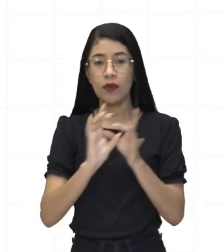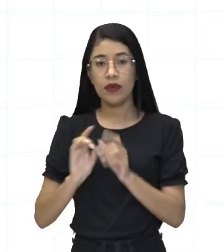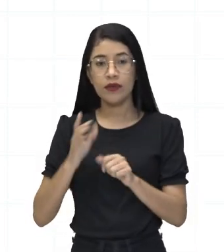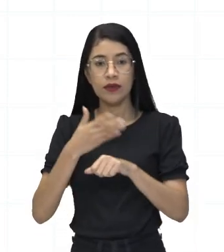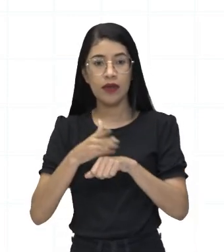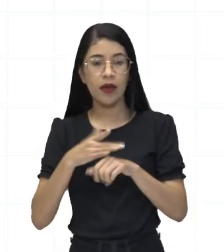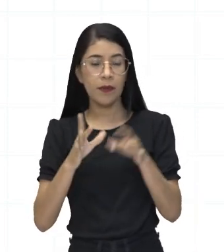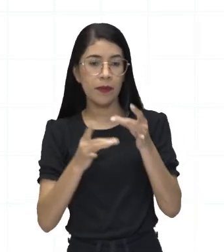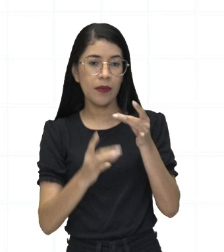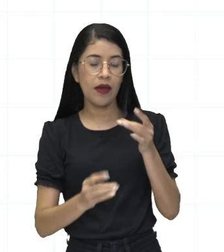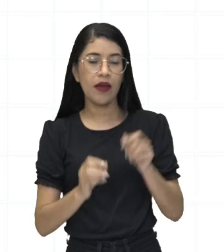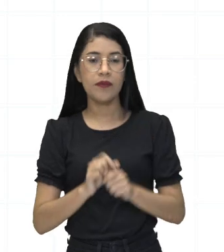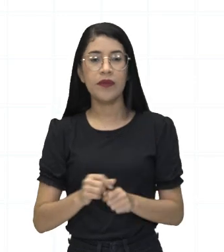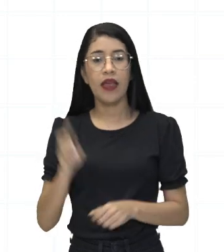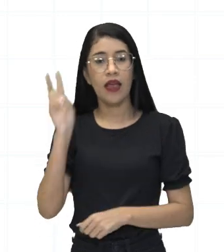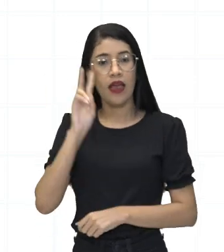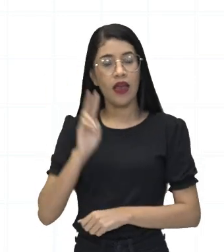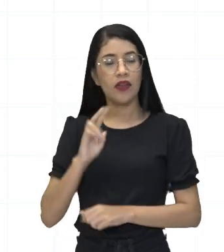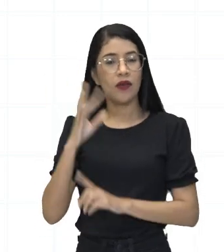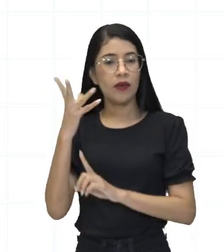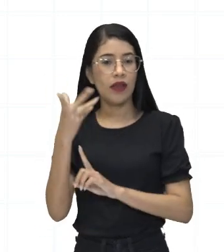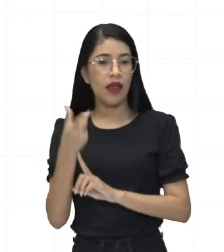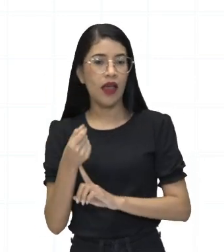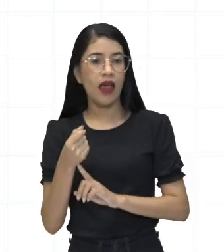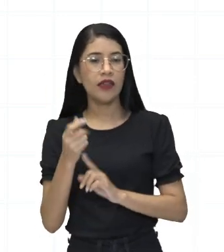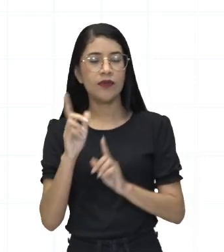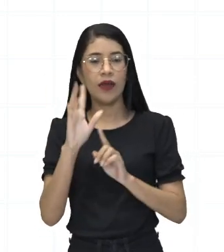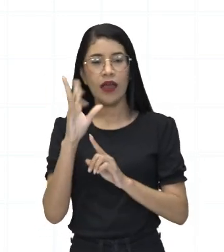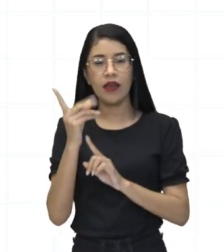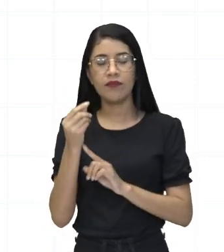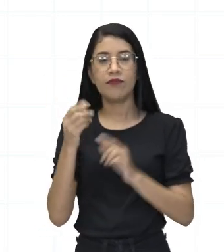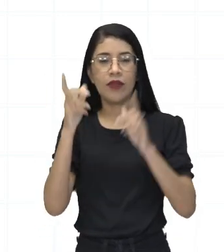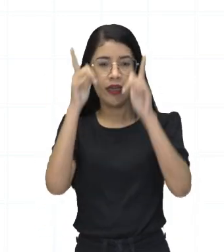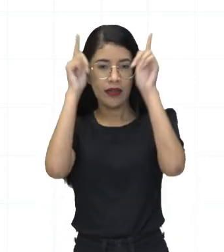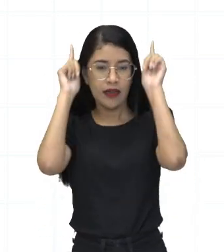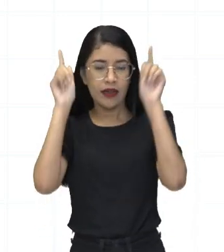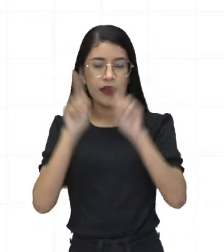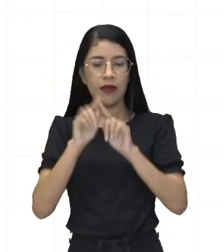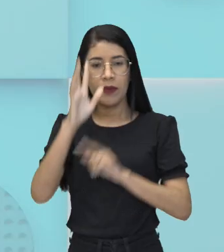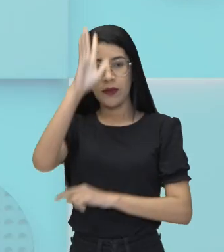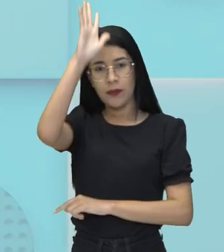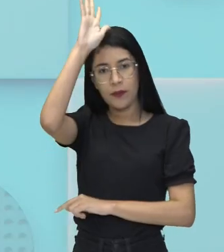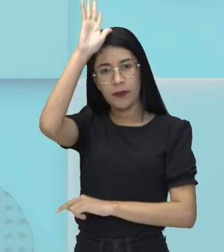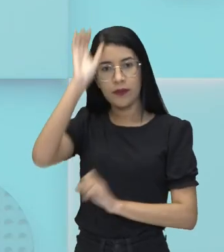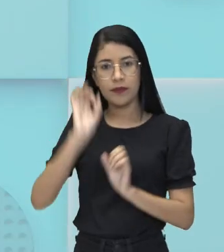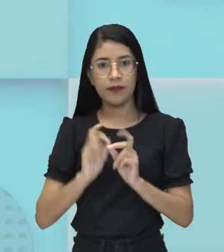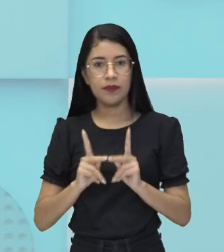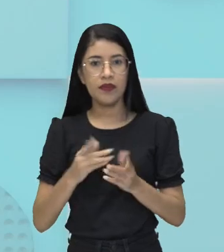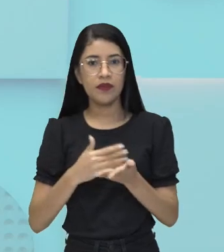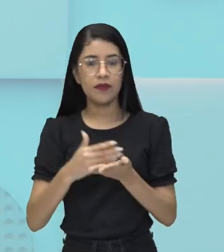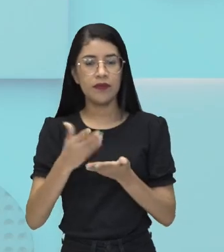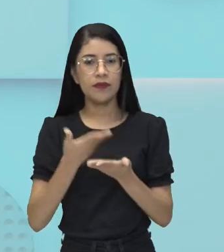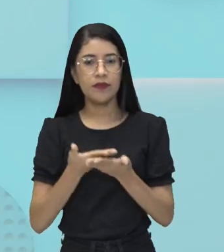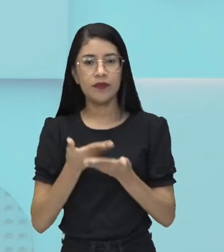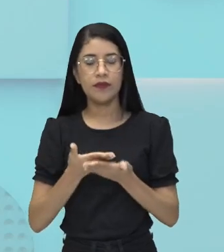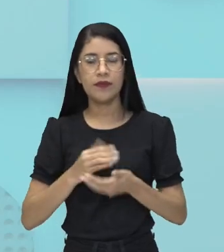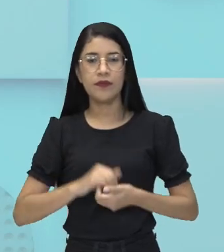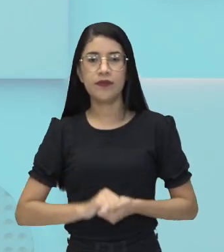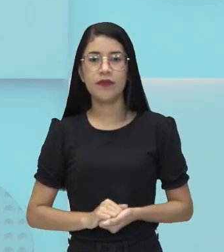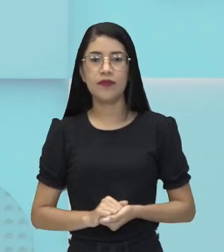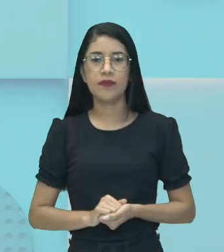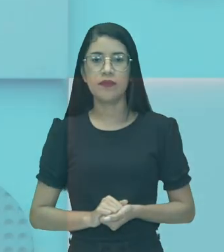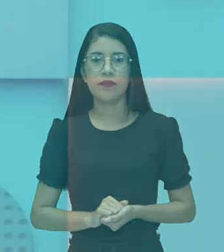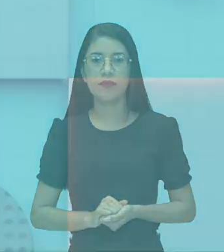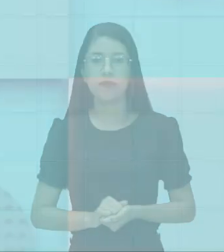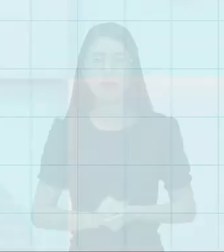práticas, detalhamento, a história da arte, arte grega e arte romana. Certo? Então, vamos dar início à nossa aula